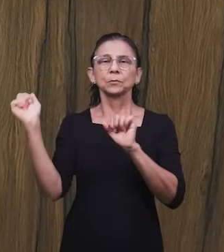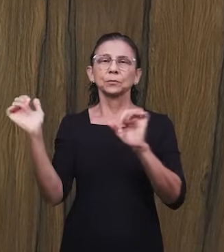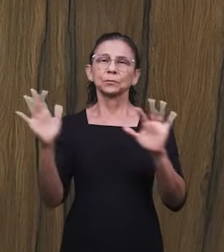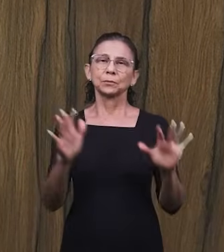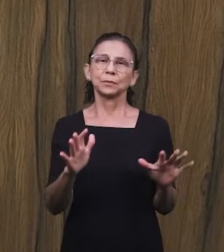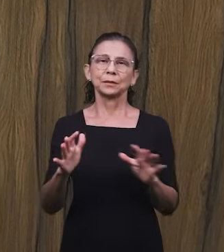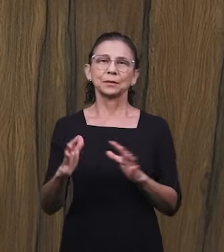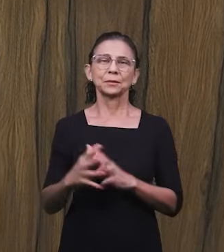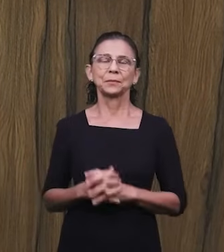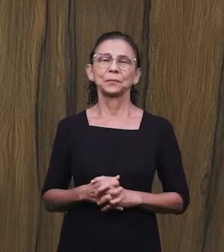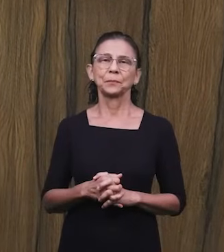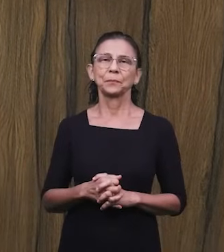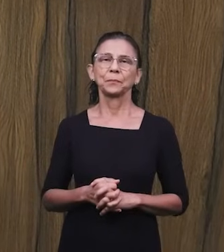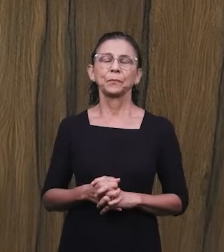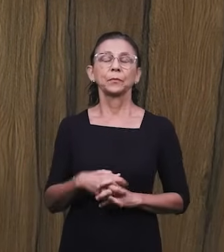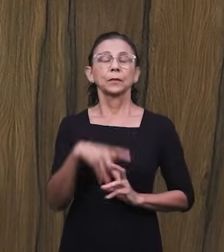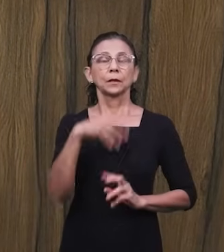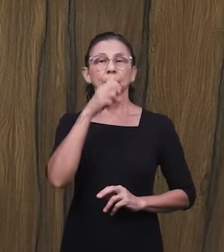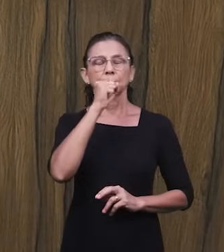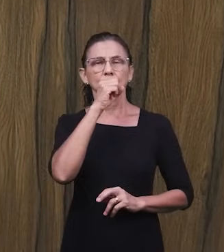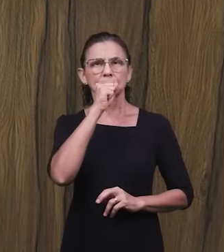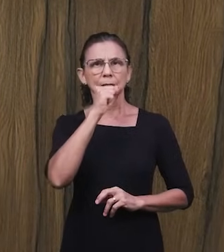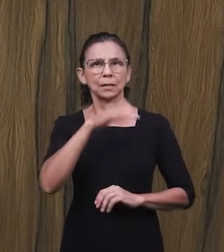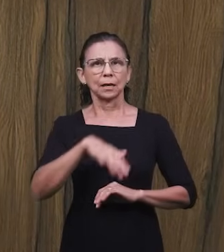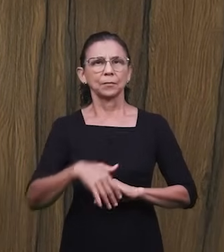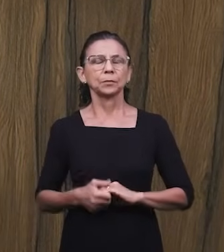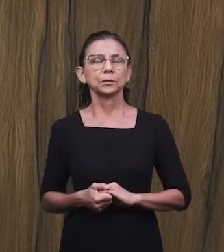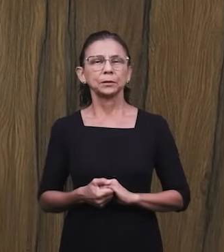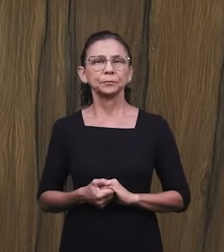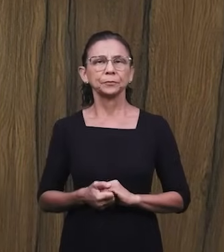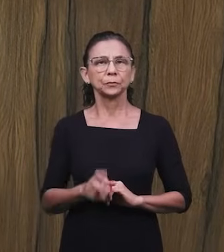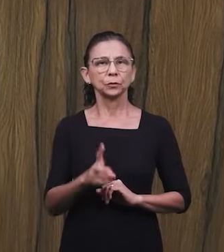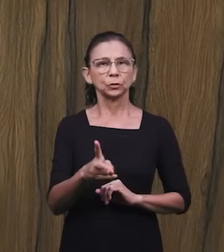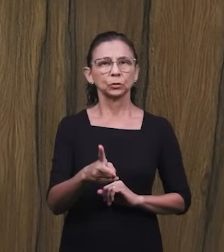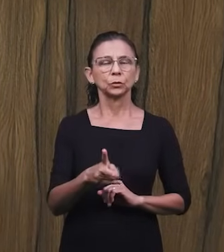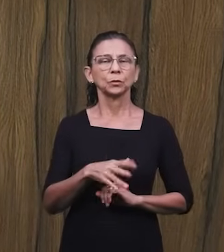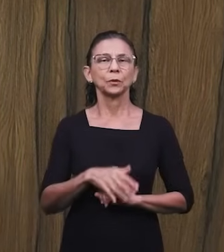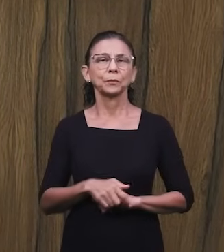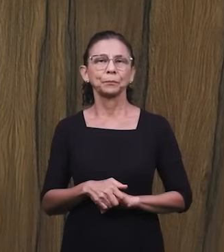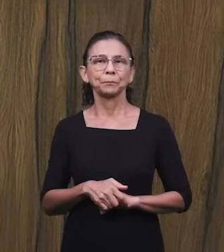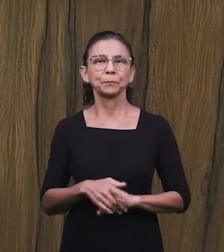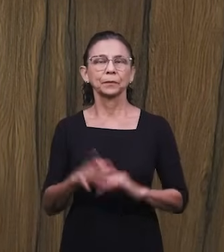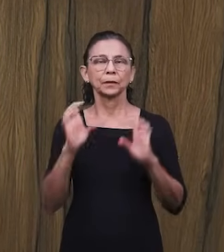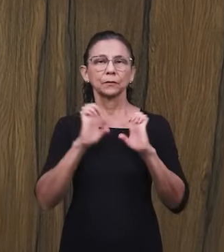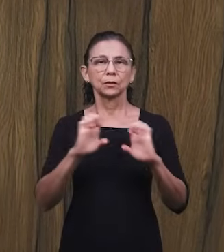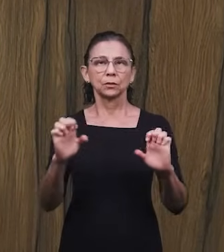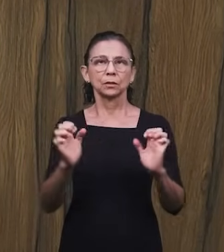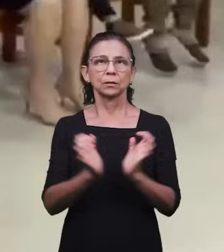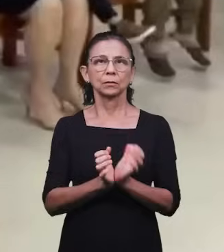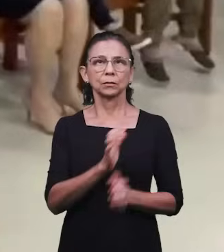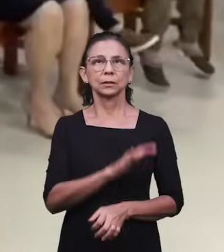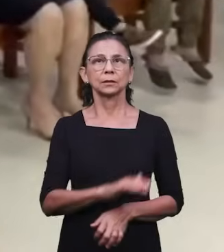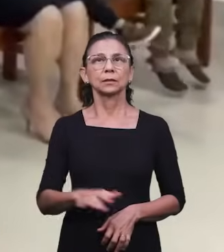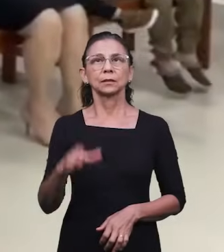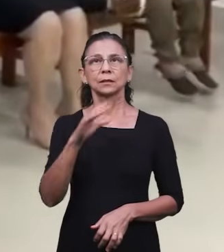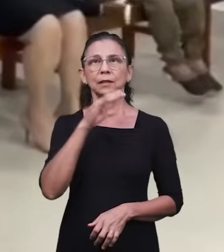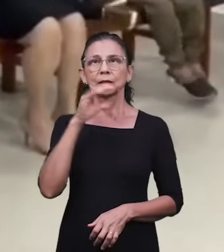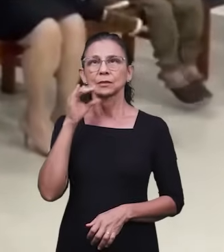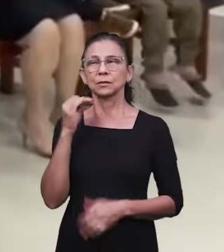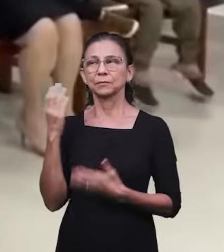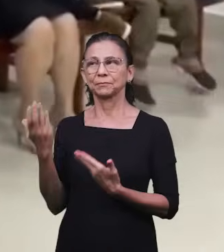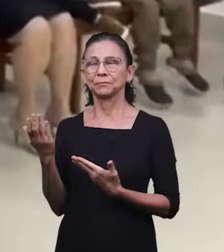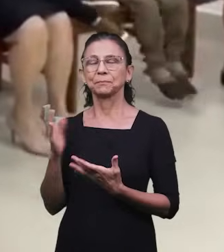No sábado, na Igreja Baú Center, em Cuiabá, Mato Grosso, foi realizada a evangelização de Cias. Foi